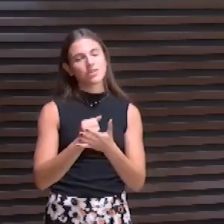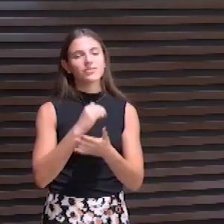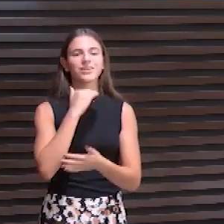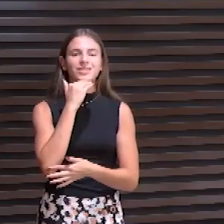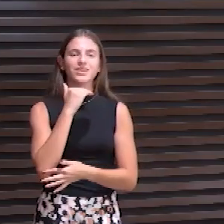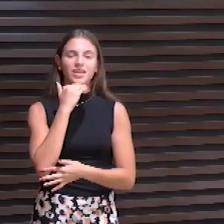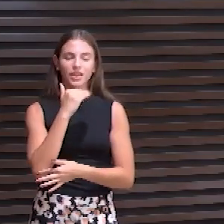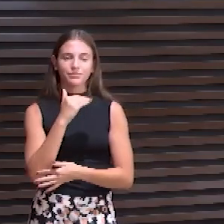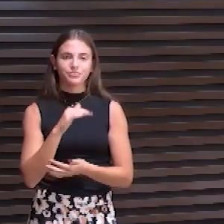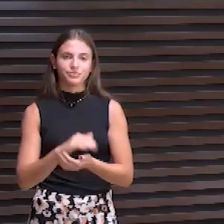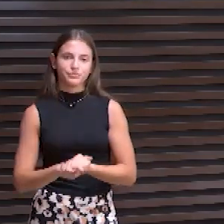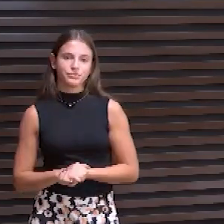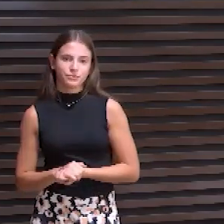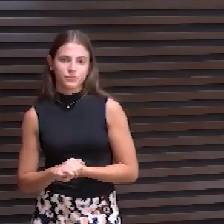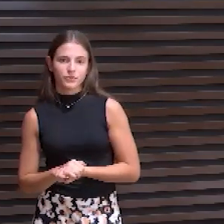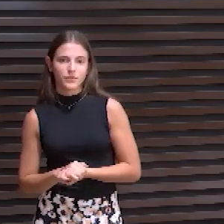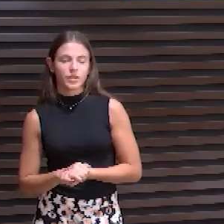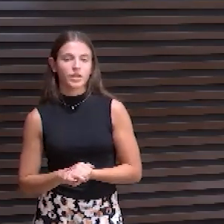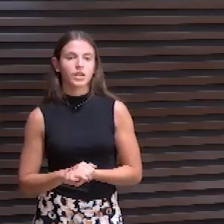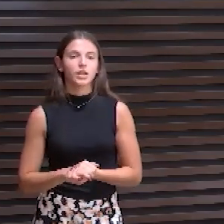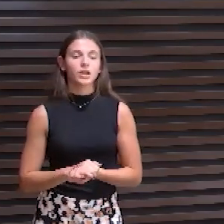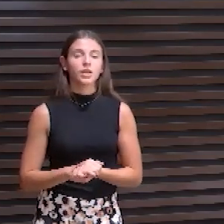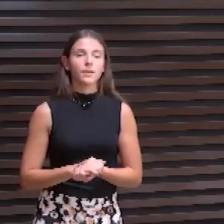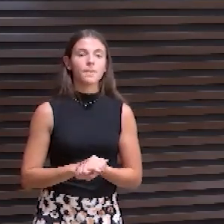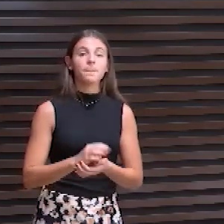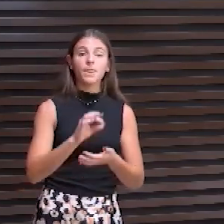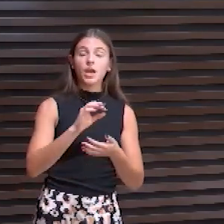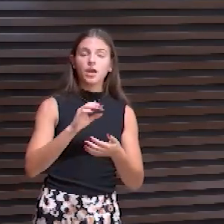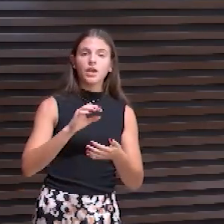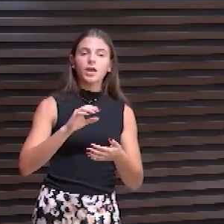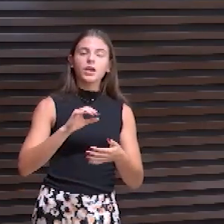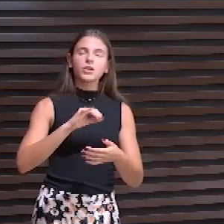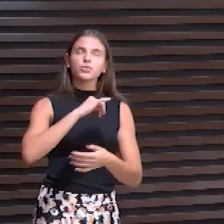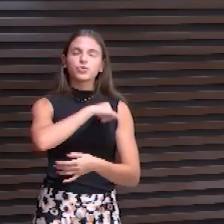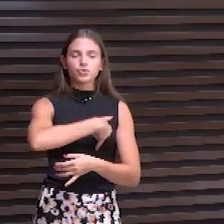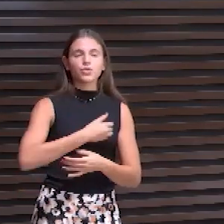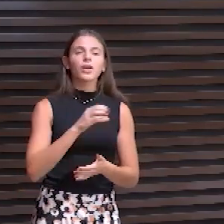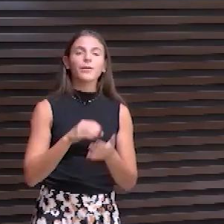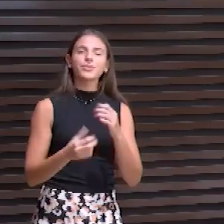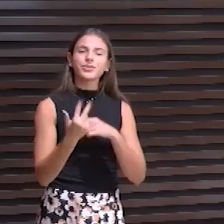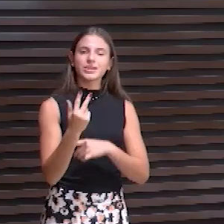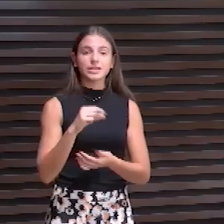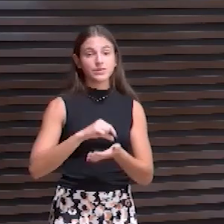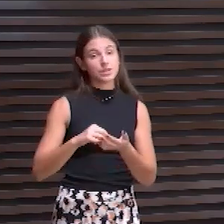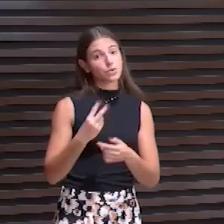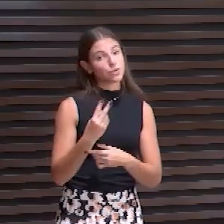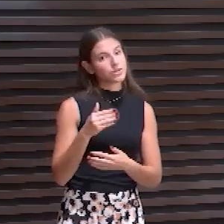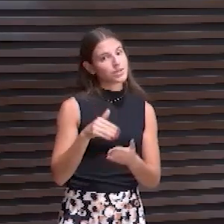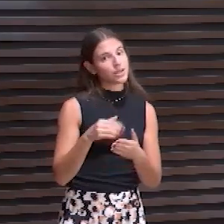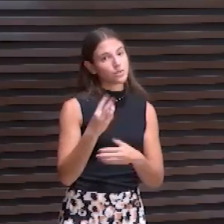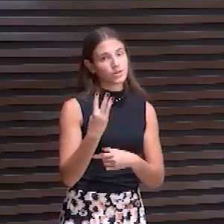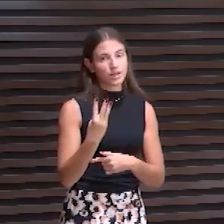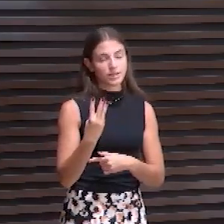citar, está lá em João capítulo 3, ali o versículo 2 e 3,